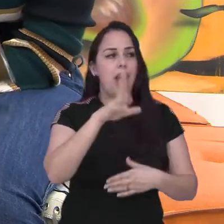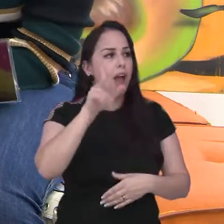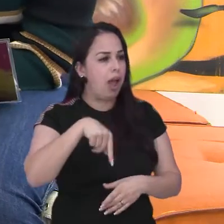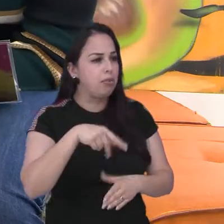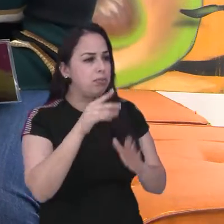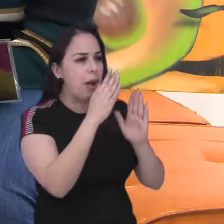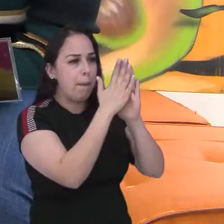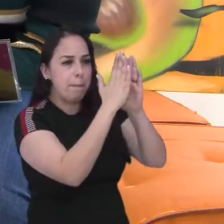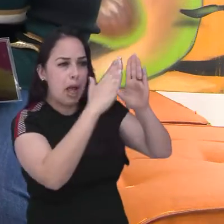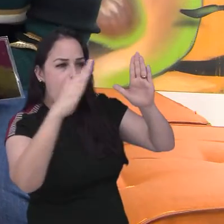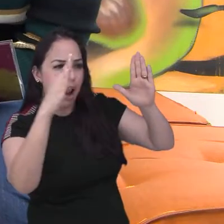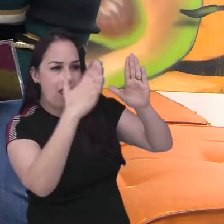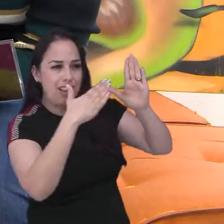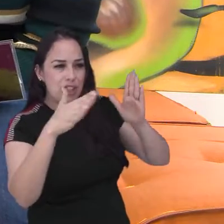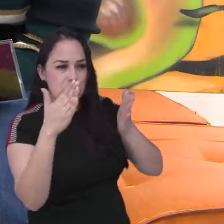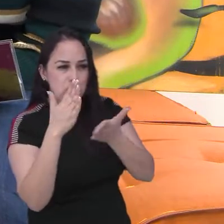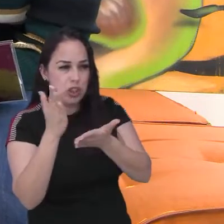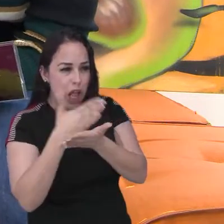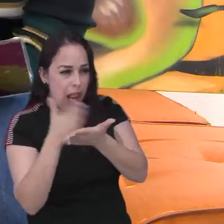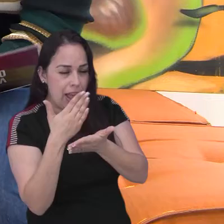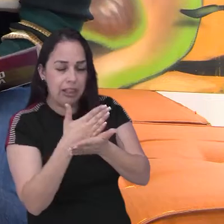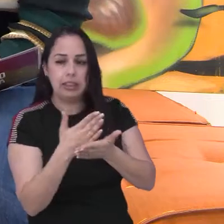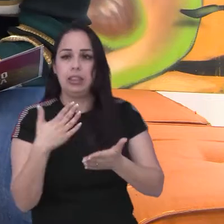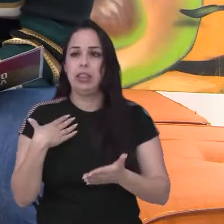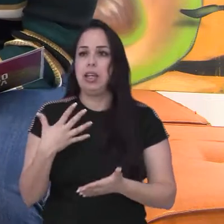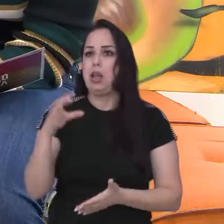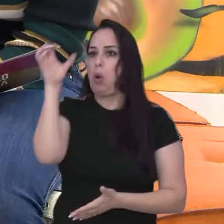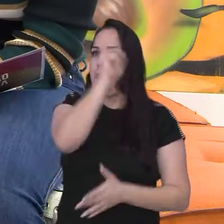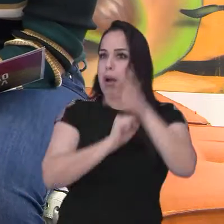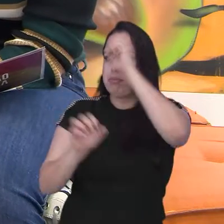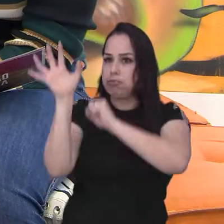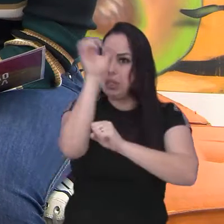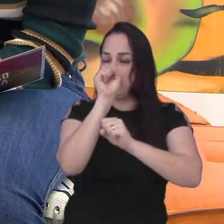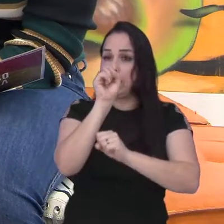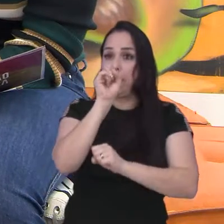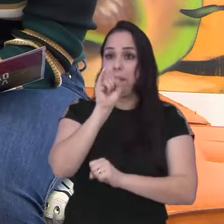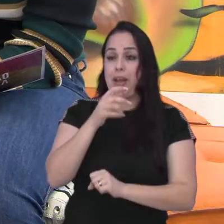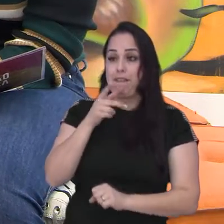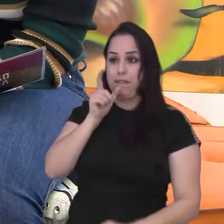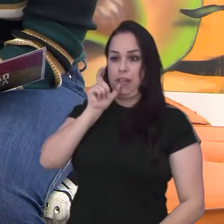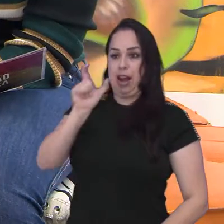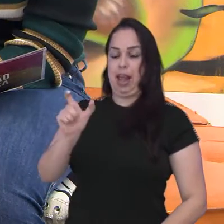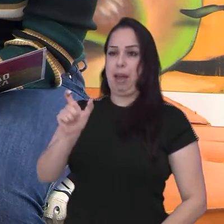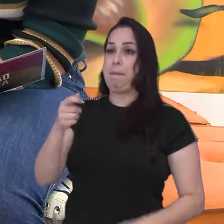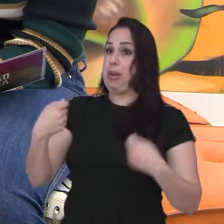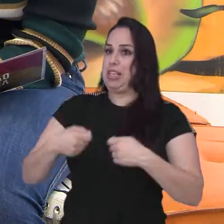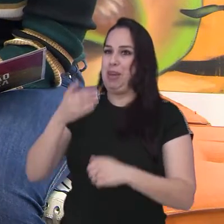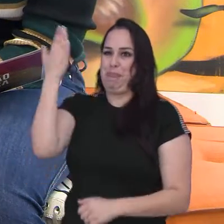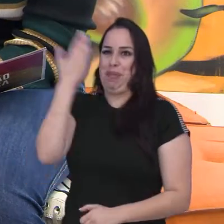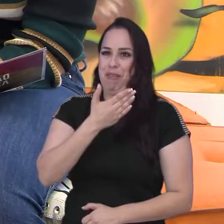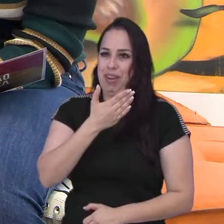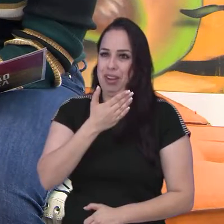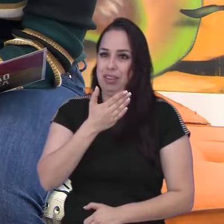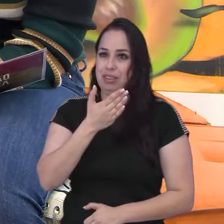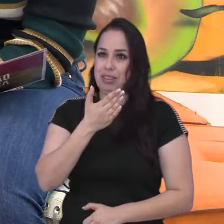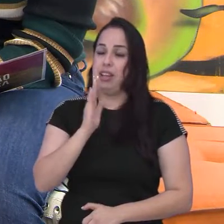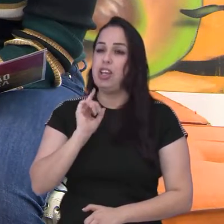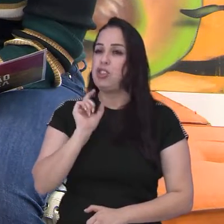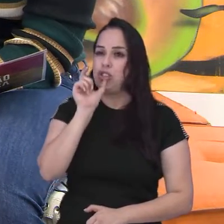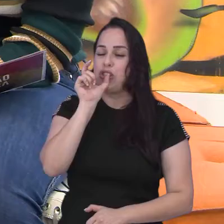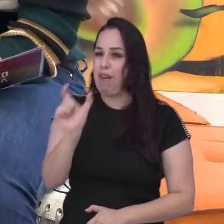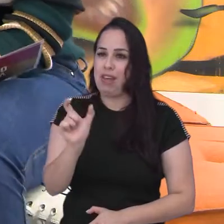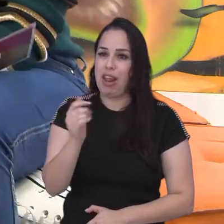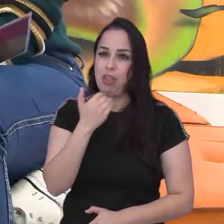biblioteca. Isso foi ensinado pra mim, eu aprendi isso muito cedo. Pra você ter autoridade naquilo que você vai falar, você tem que provar. E pra provar, não adianta ser